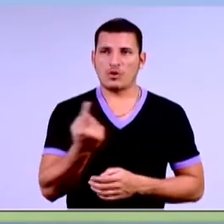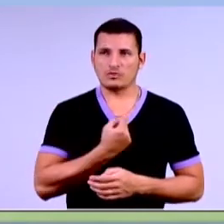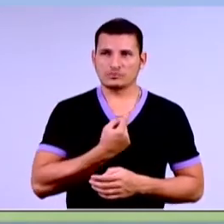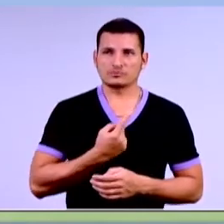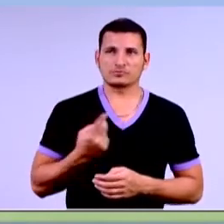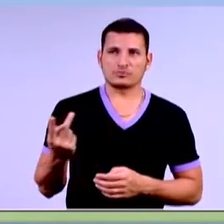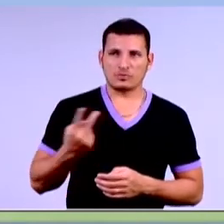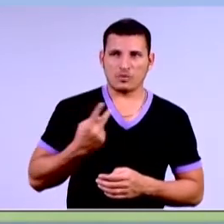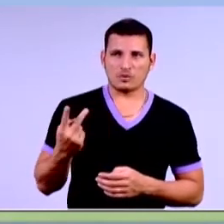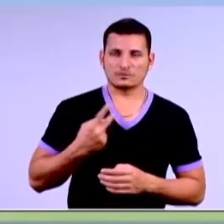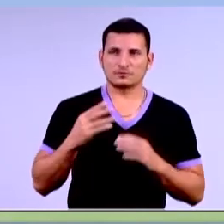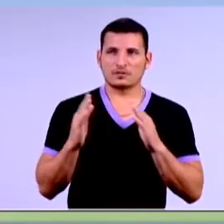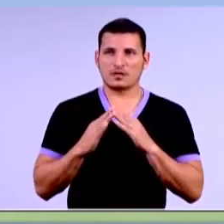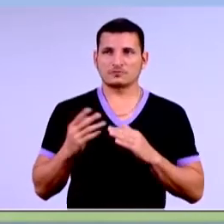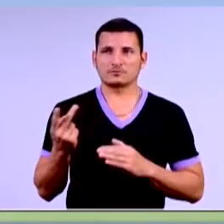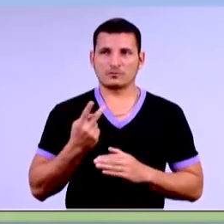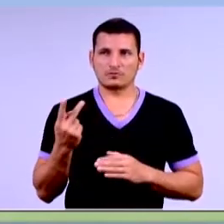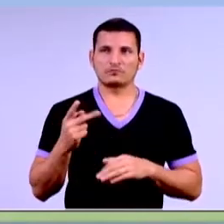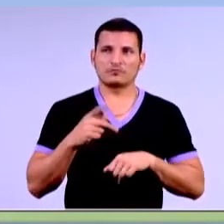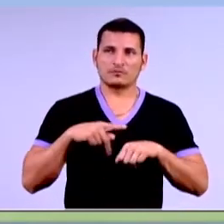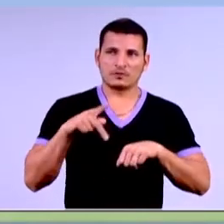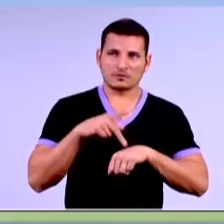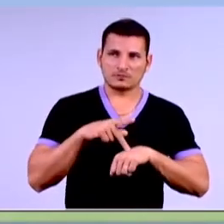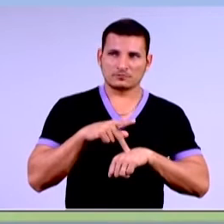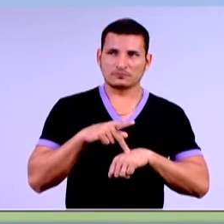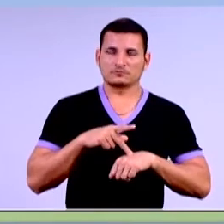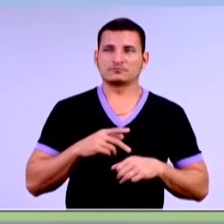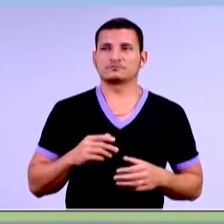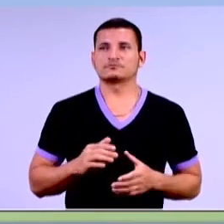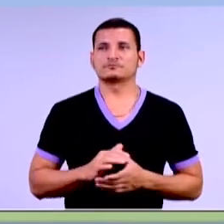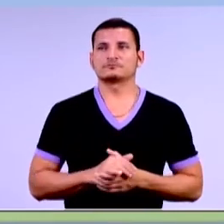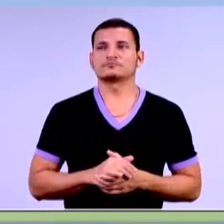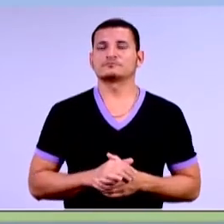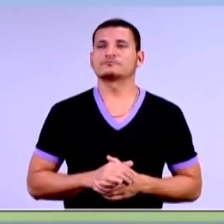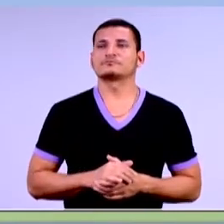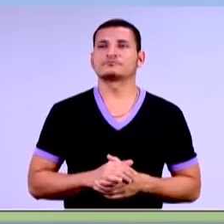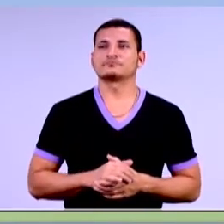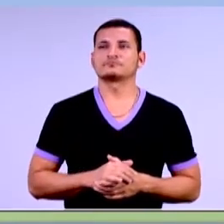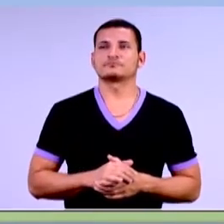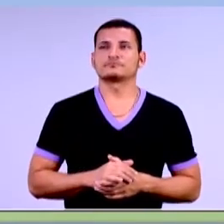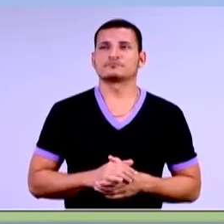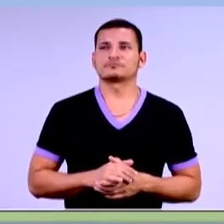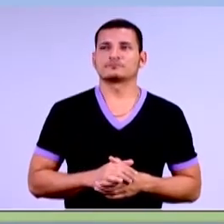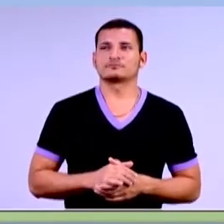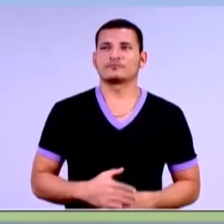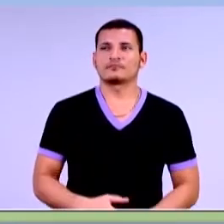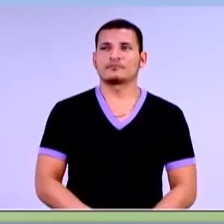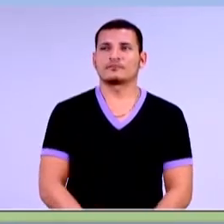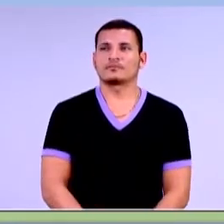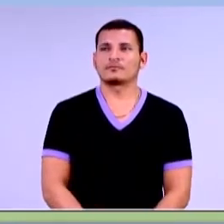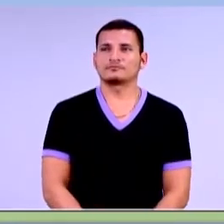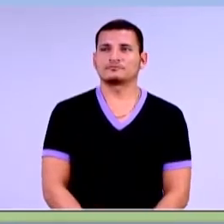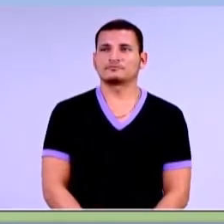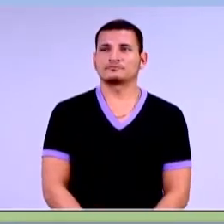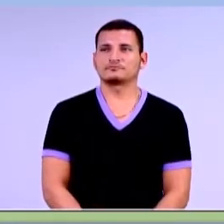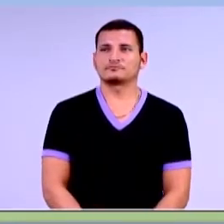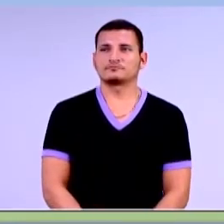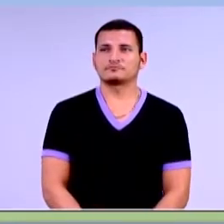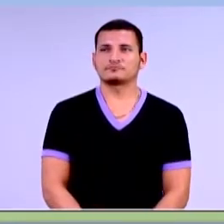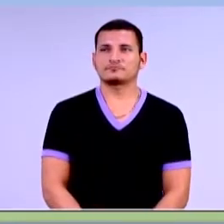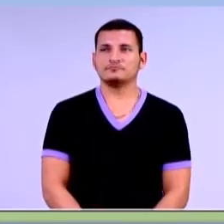nosso país ao atacante muito bem vamos